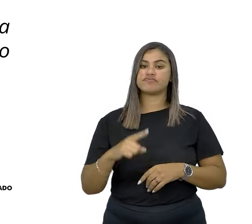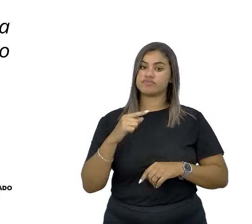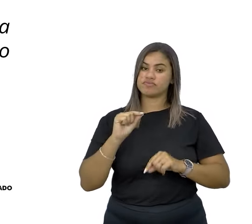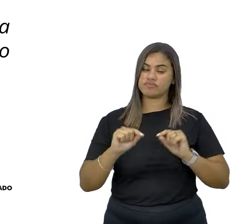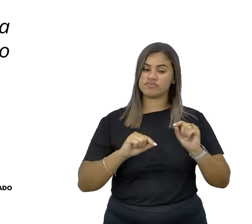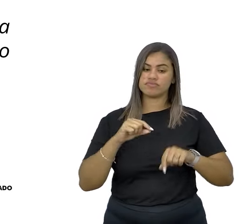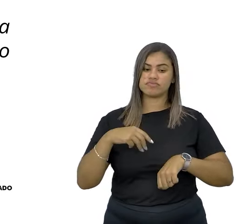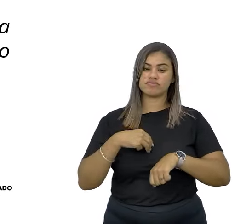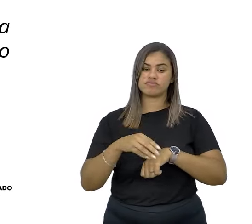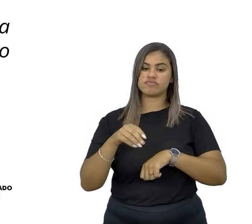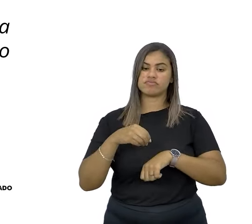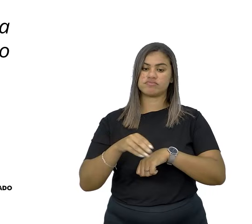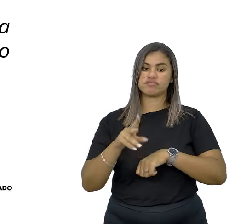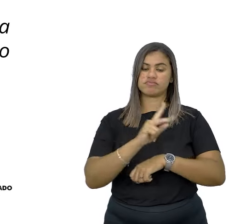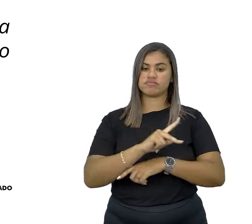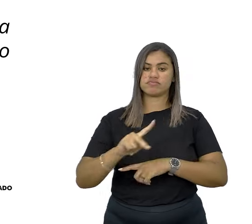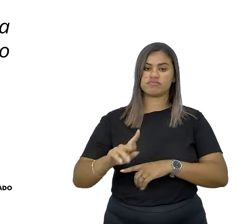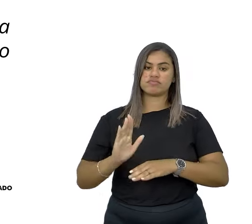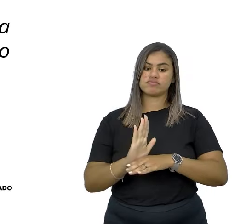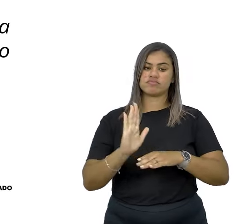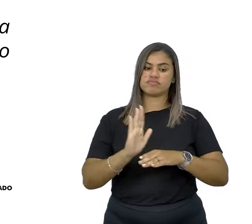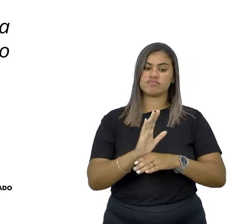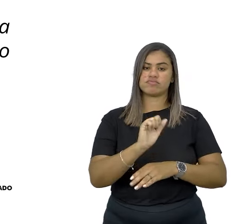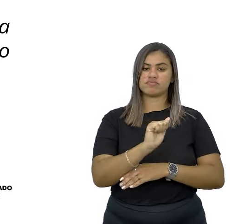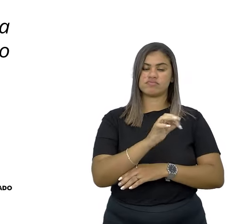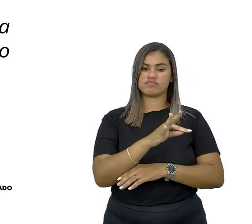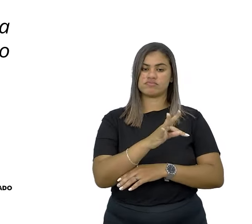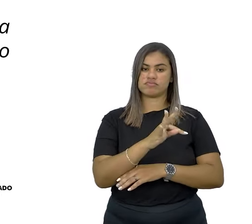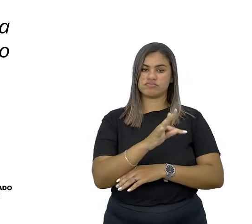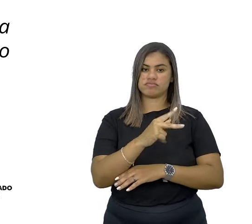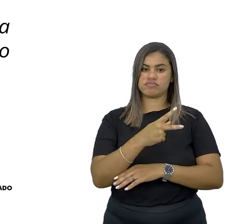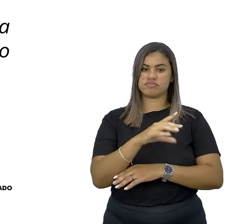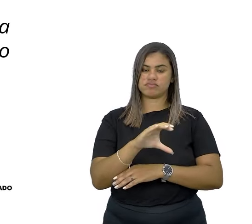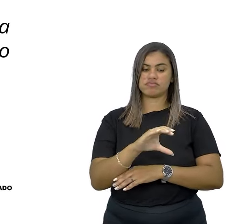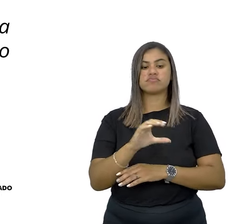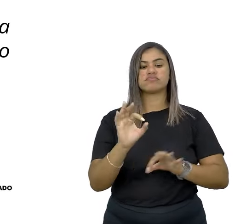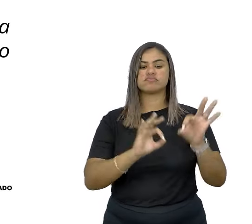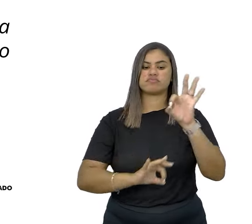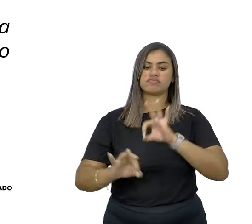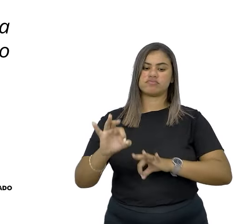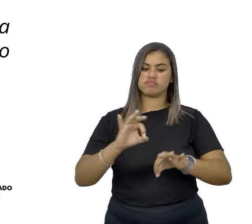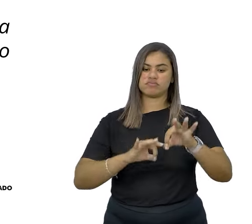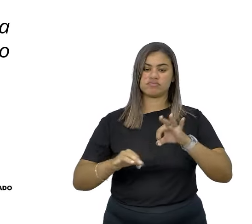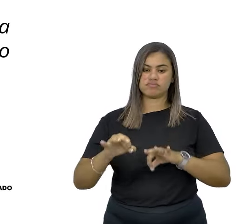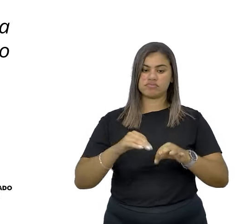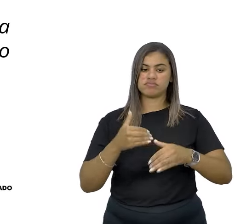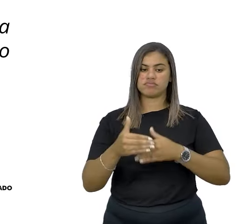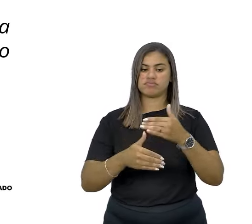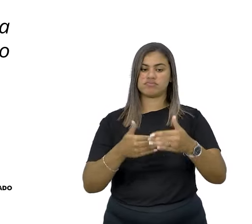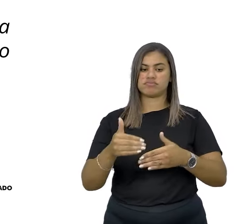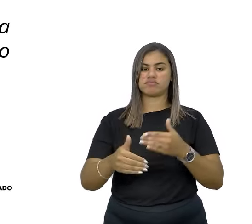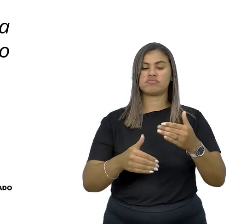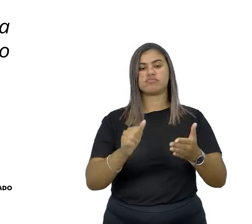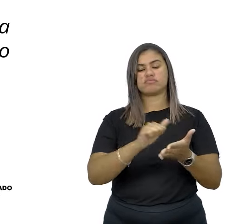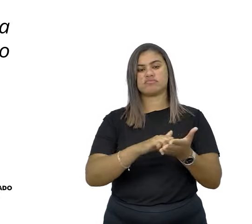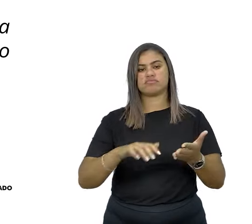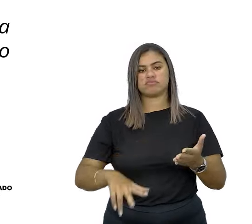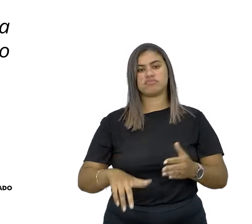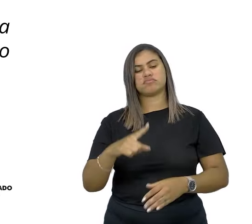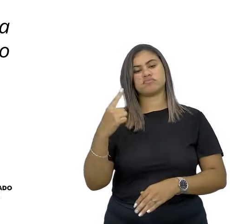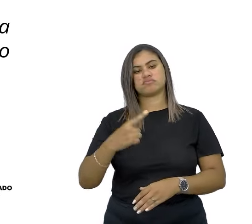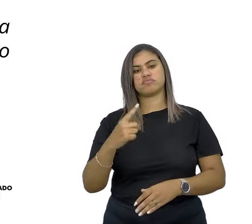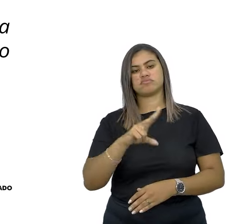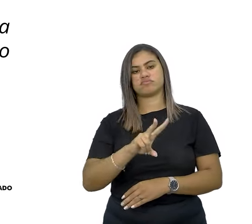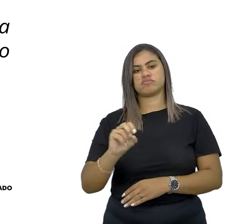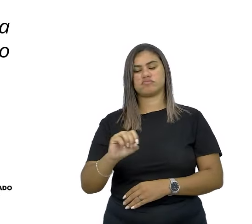poderão auxiliar o professor na TPC durante o planejamento do desenvolvimento da sequência de atividades 1 do volume 1.